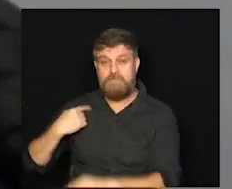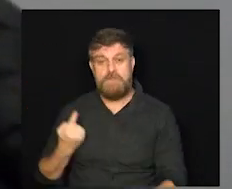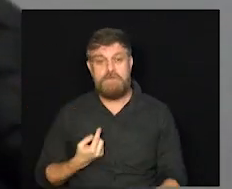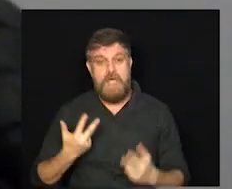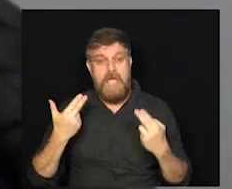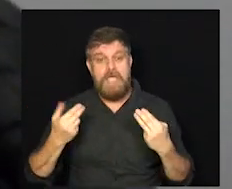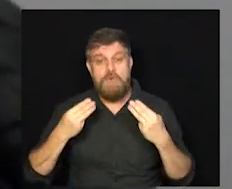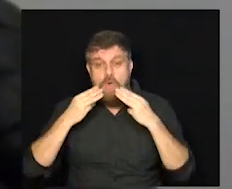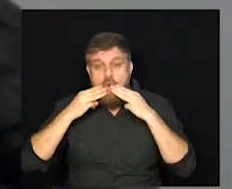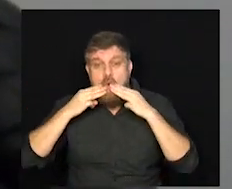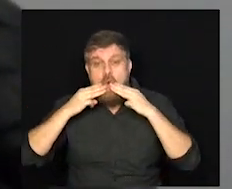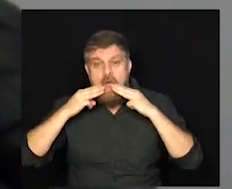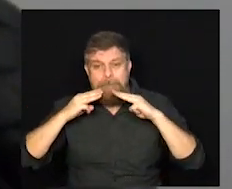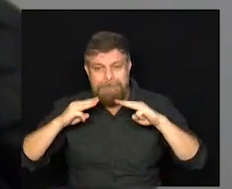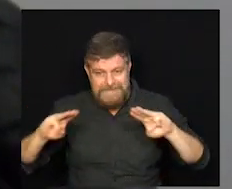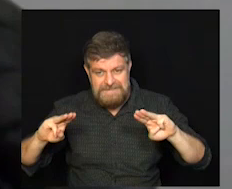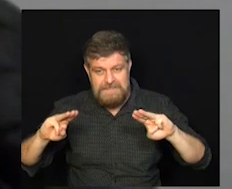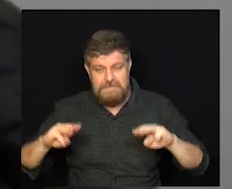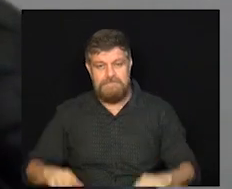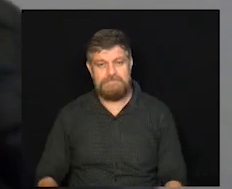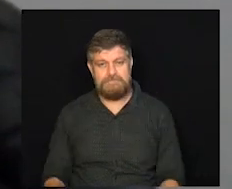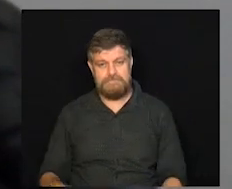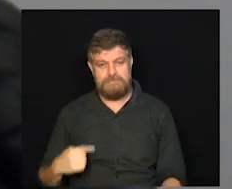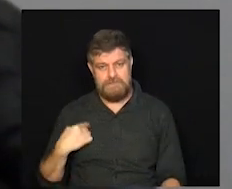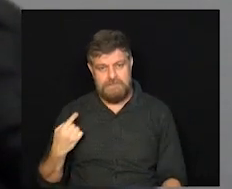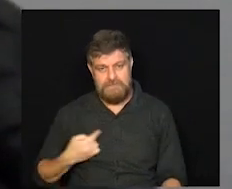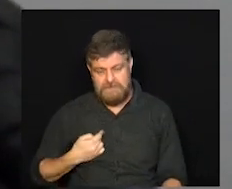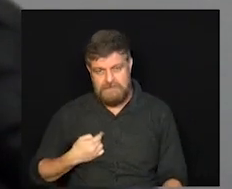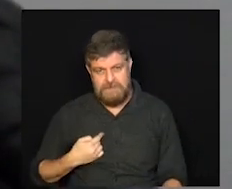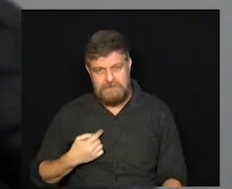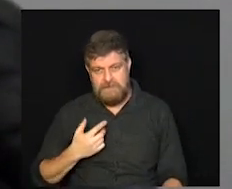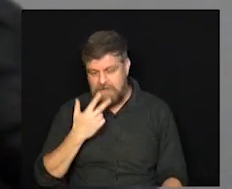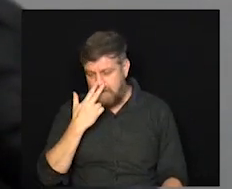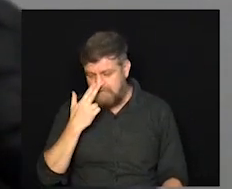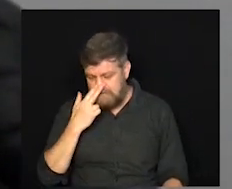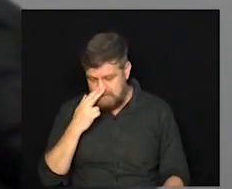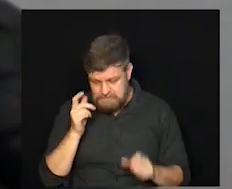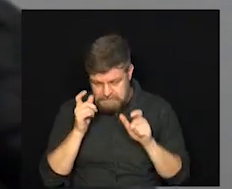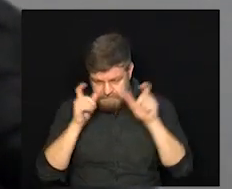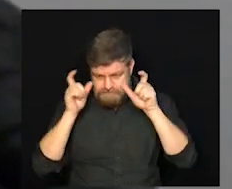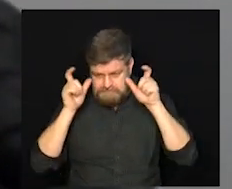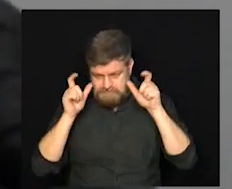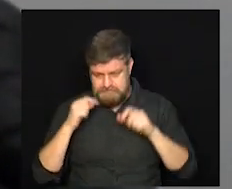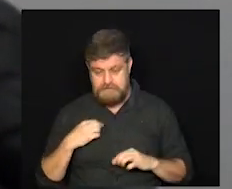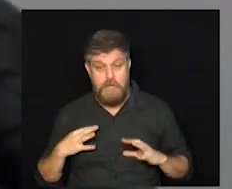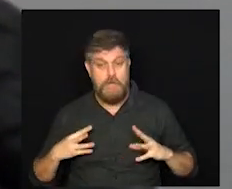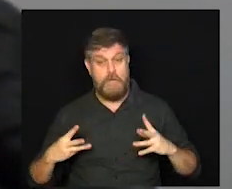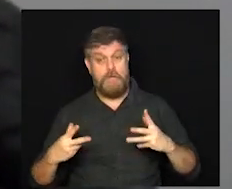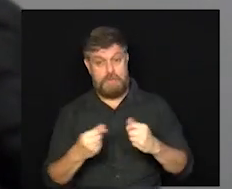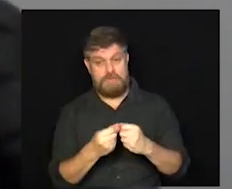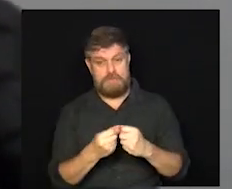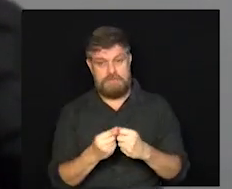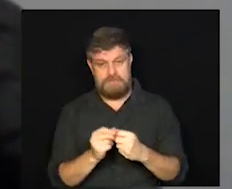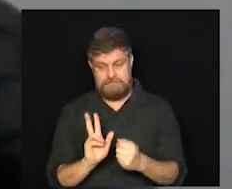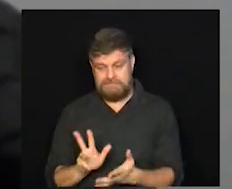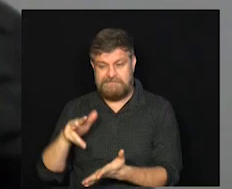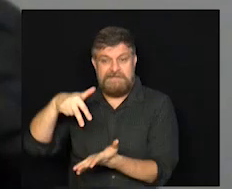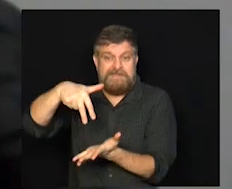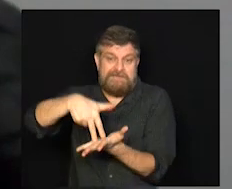missionários, né? Eu brinco que esse despertador toca para todo mundo e levanta quem